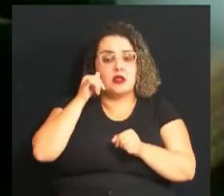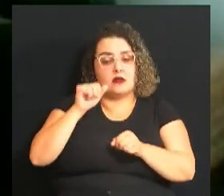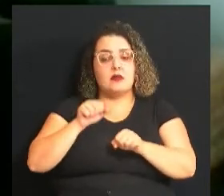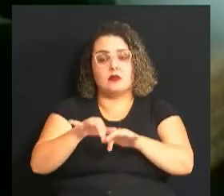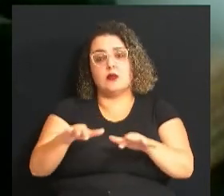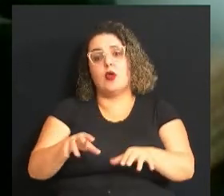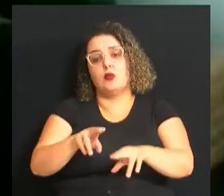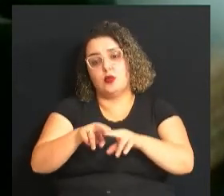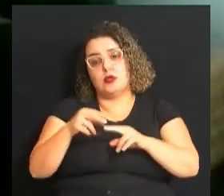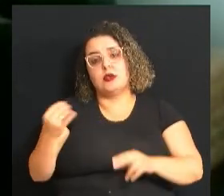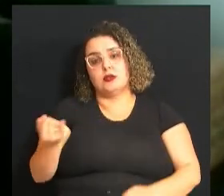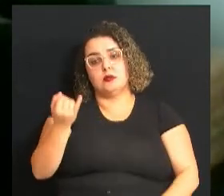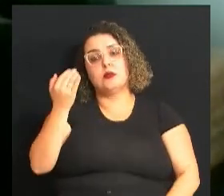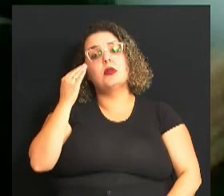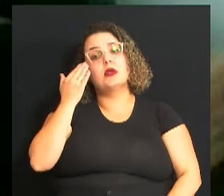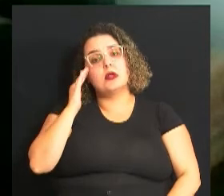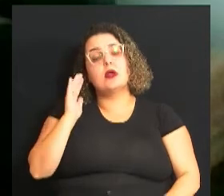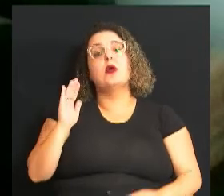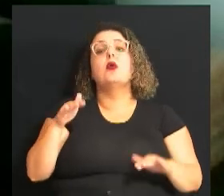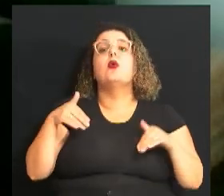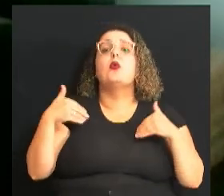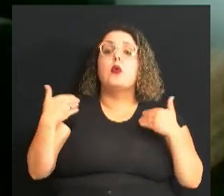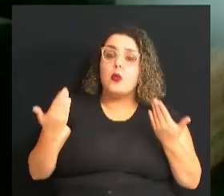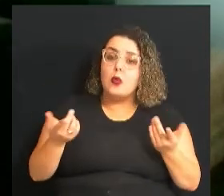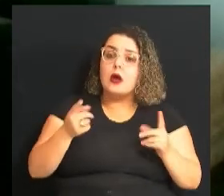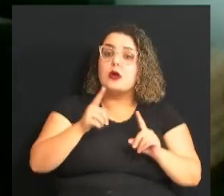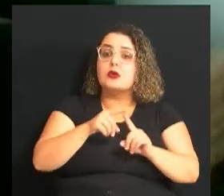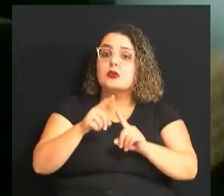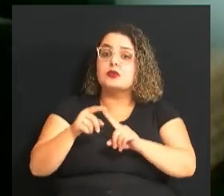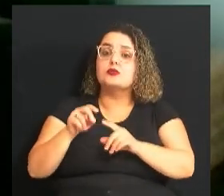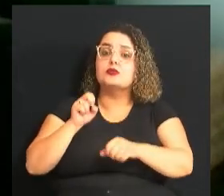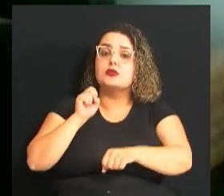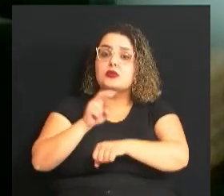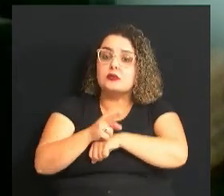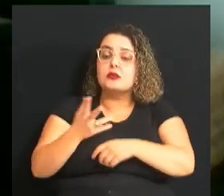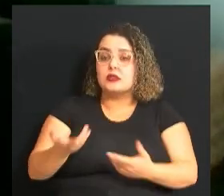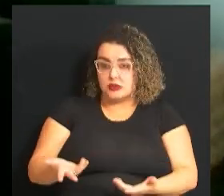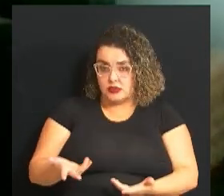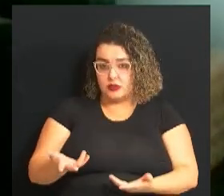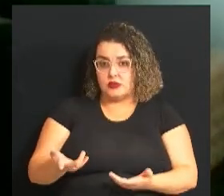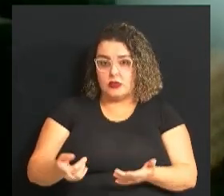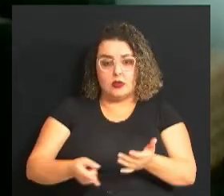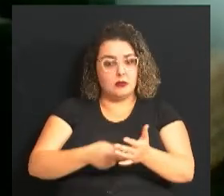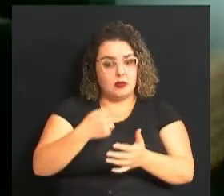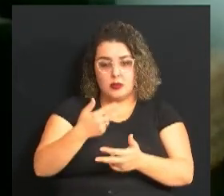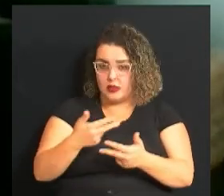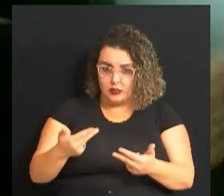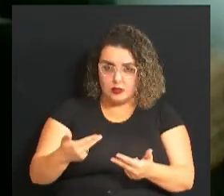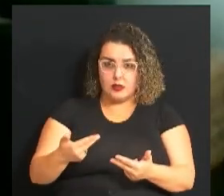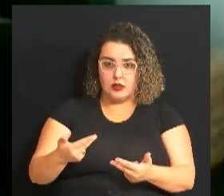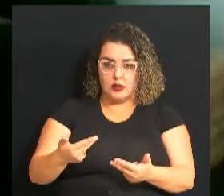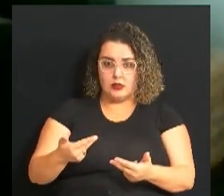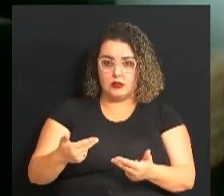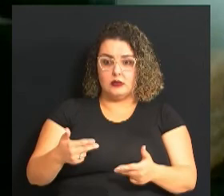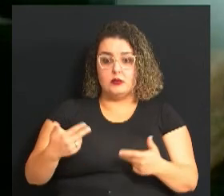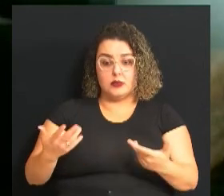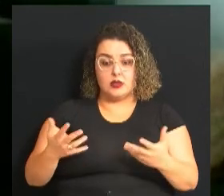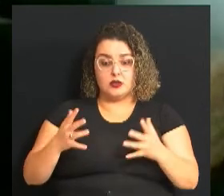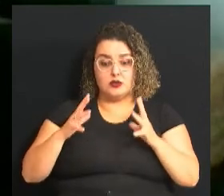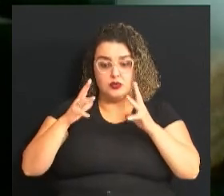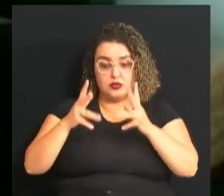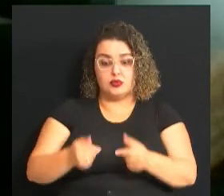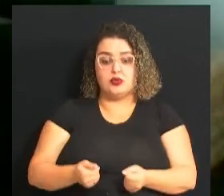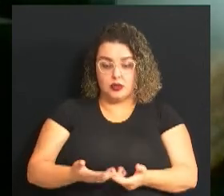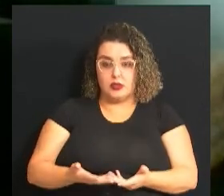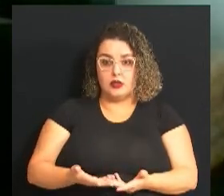importante a gente entender qual é o tipo de vírus. Então, esse é o primeiro ponto. Mas, de uma forma geral, uma pessoa